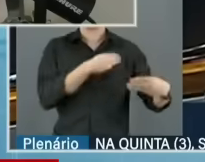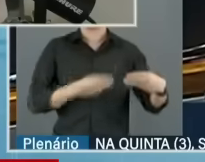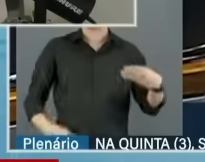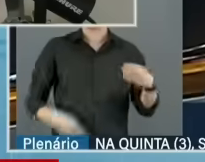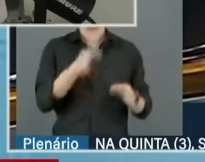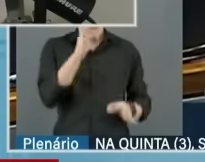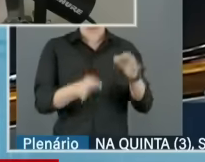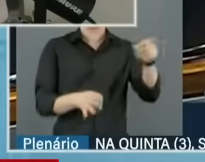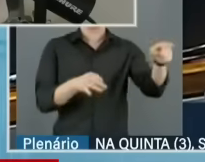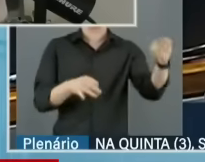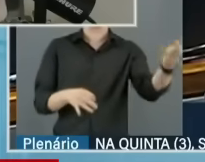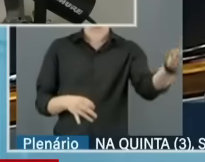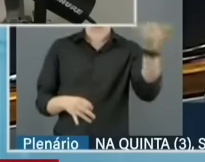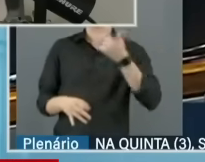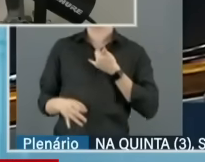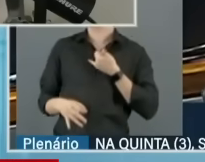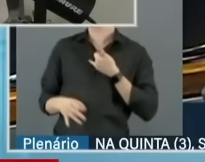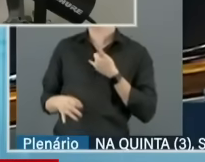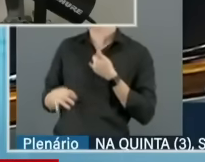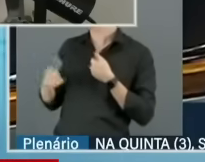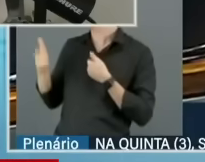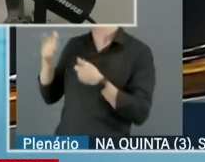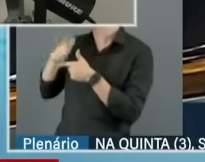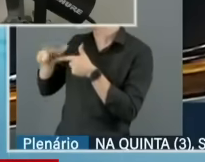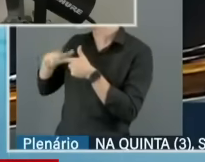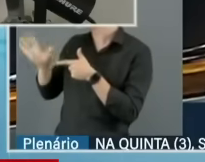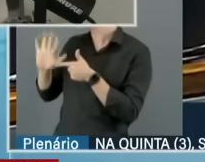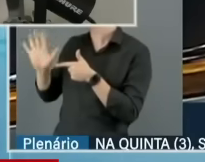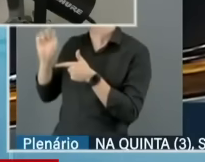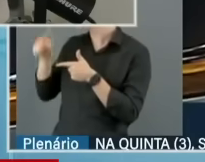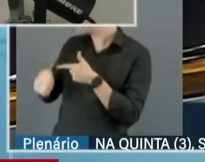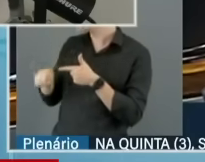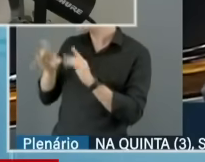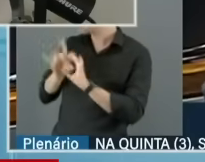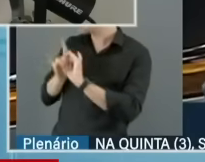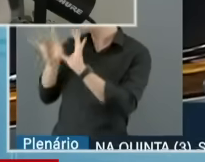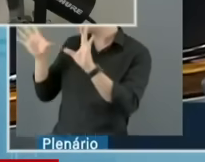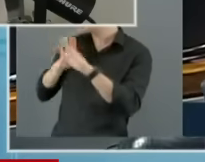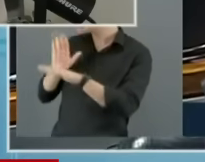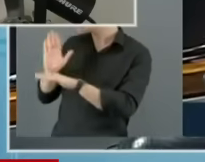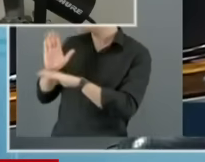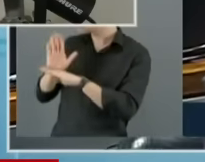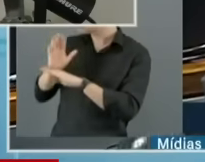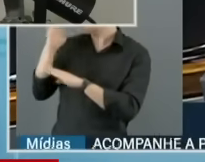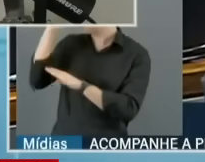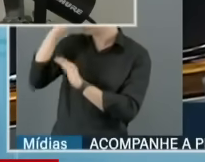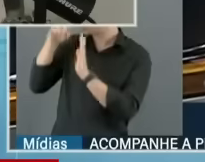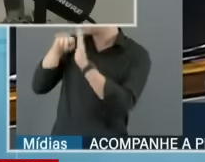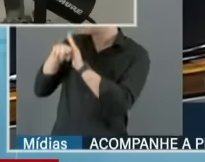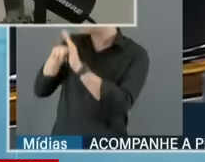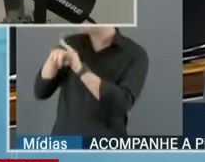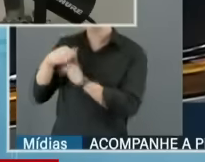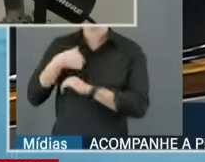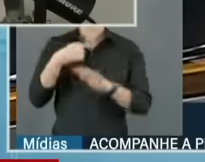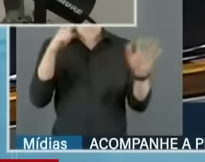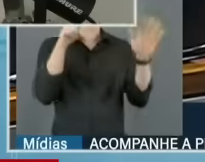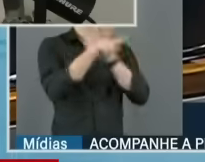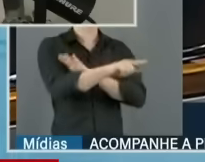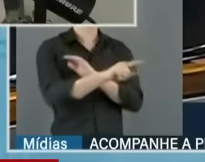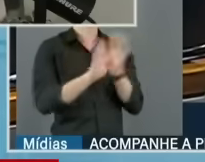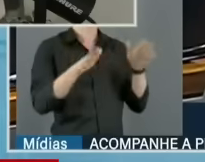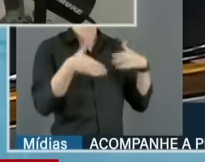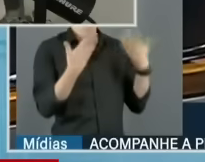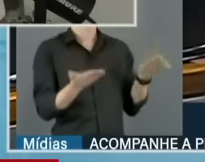quebra de sigilo telefônico, telemático, financeiro, de alguns dos investigados. Então, talvez isso permita, por exemplo,